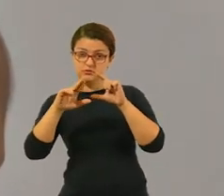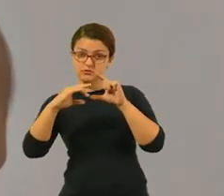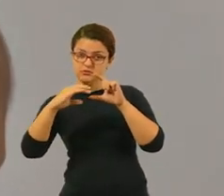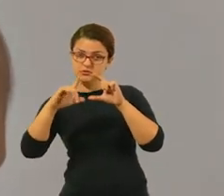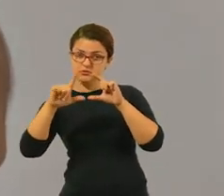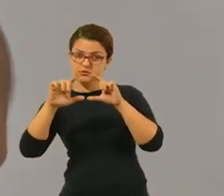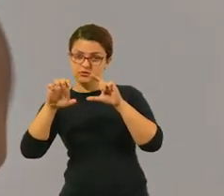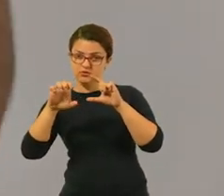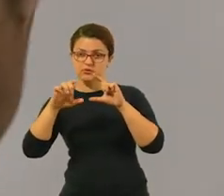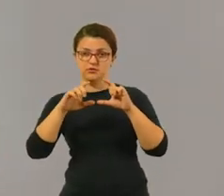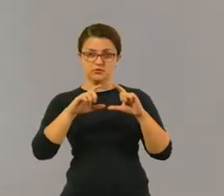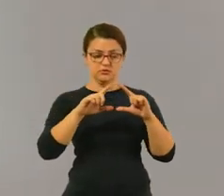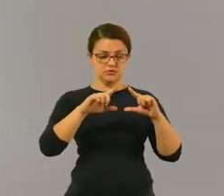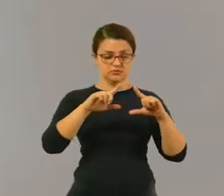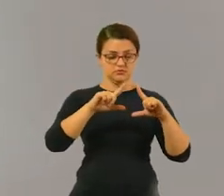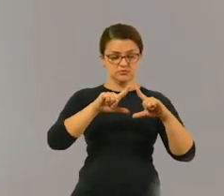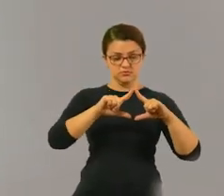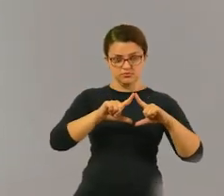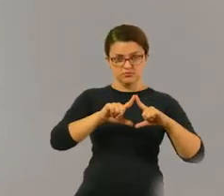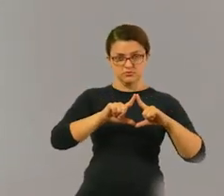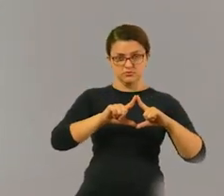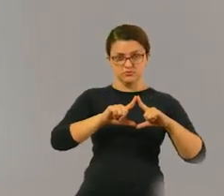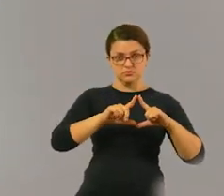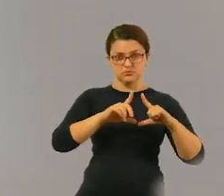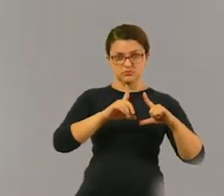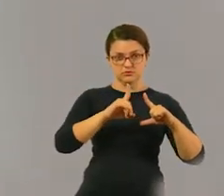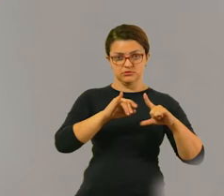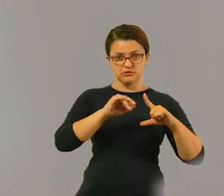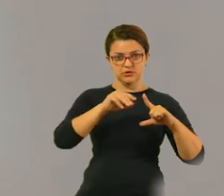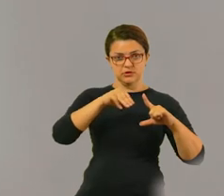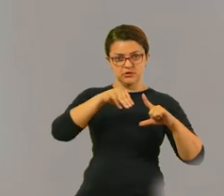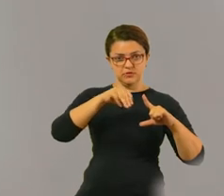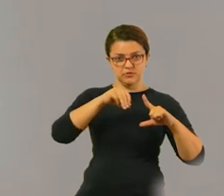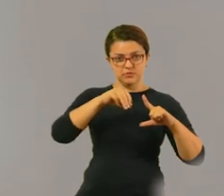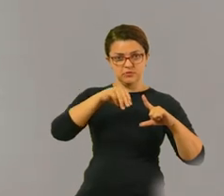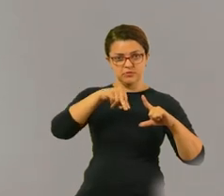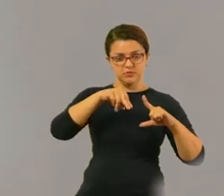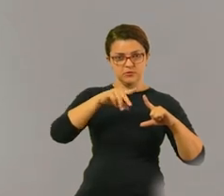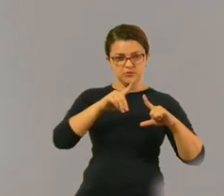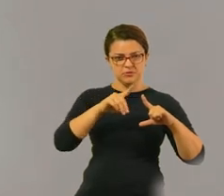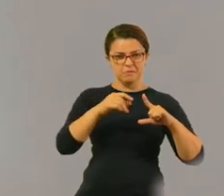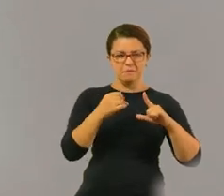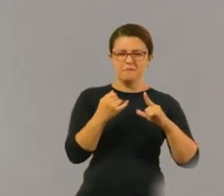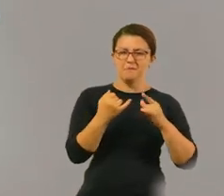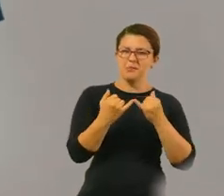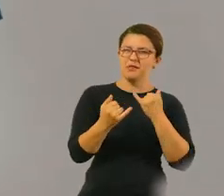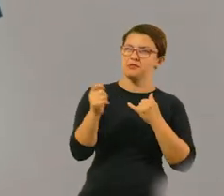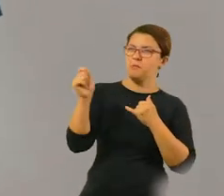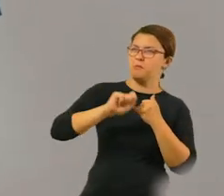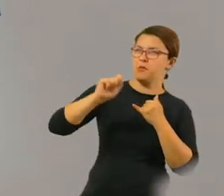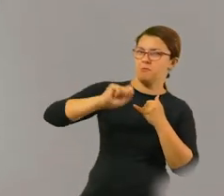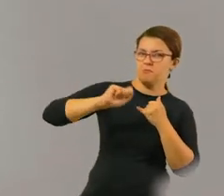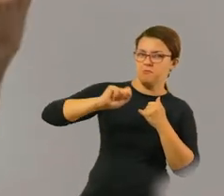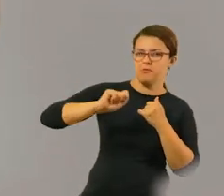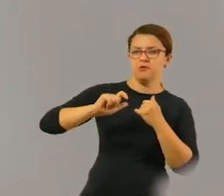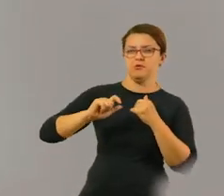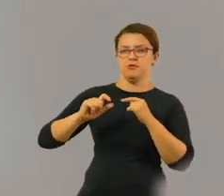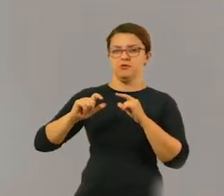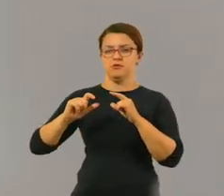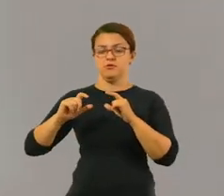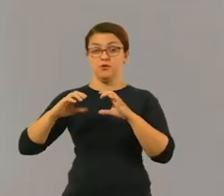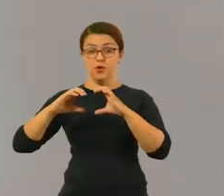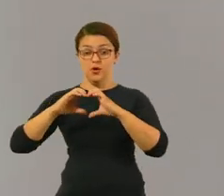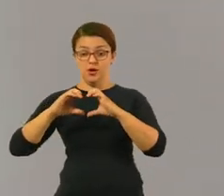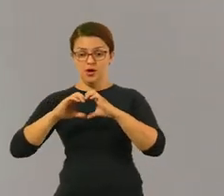circle, círculo, diamond, que é o diamante, parece o desenho de uma pipa, né? O nosso losango, e